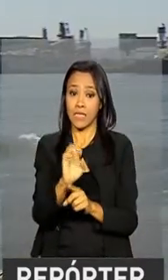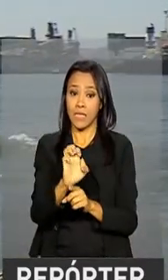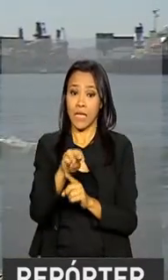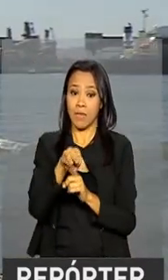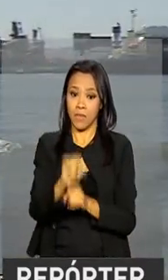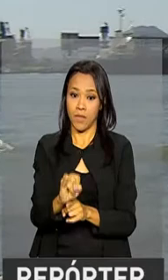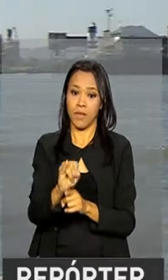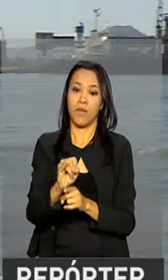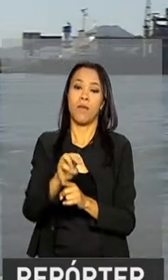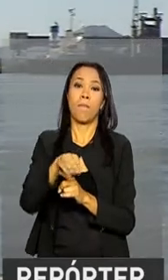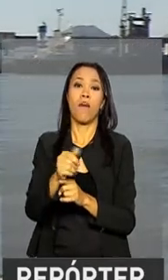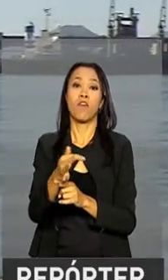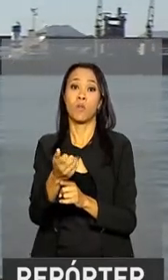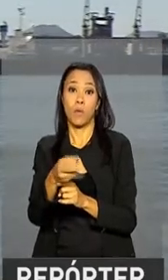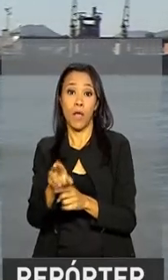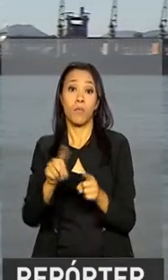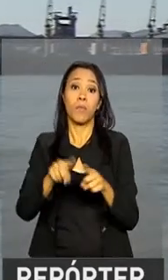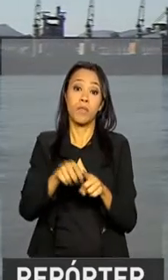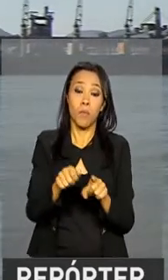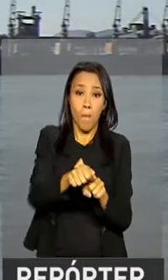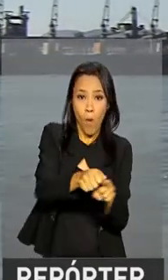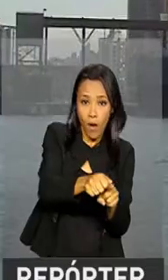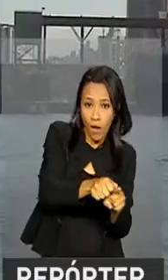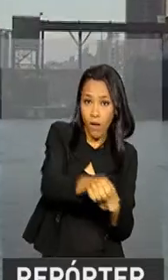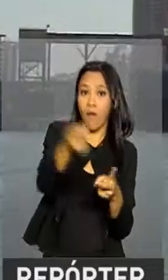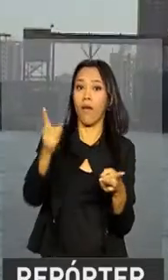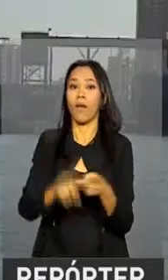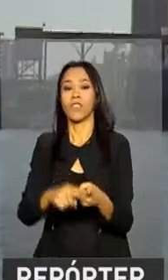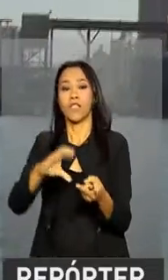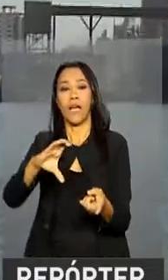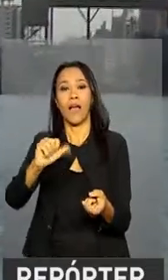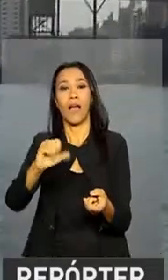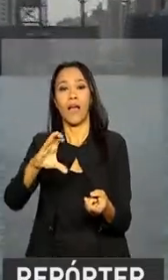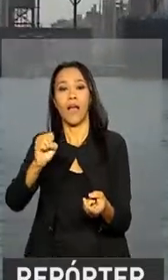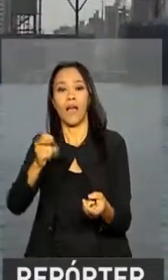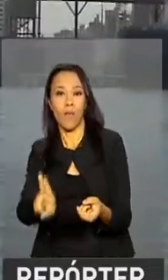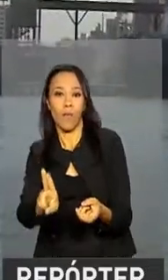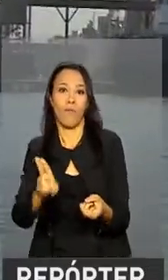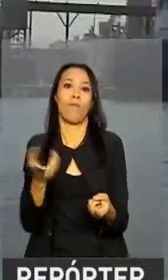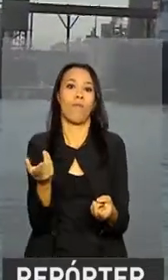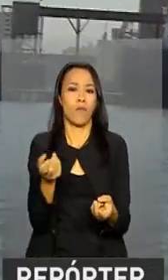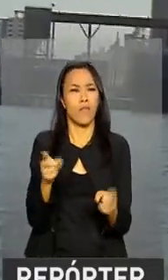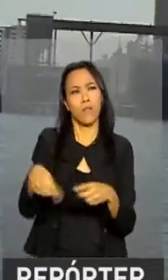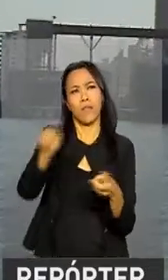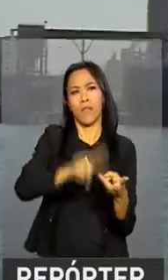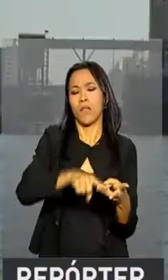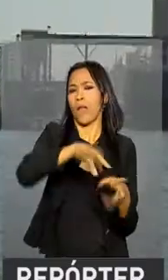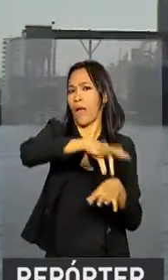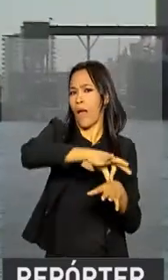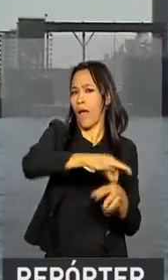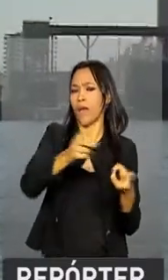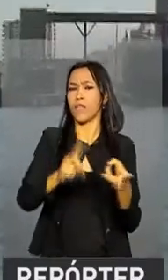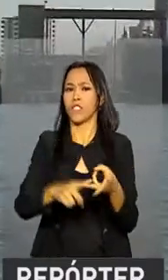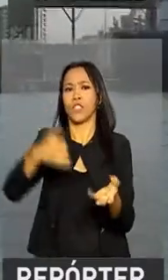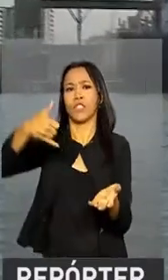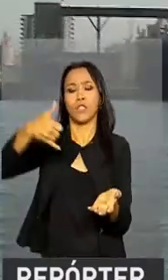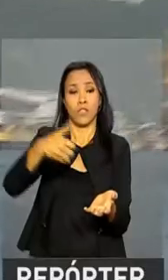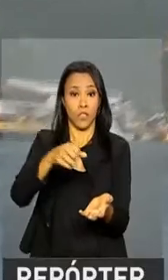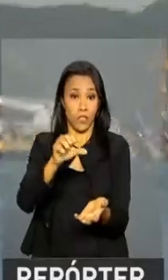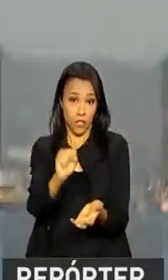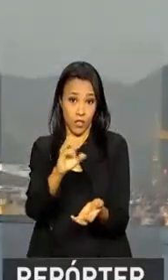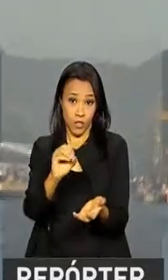como cacau e borracha e também produtos básicos como carnes e soja os números também mostram